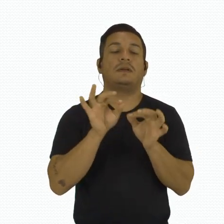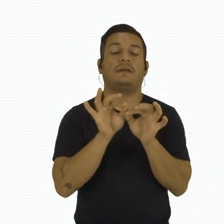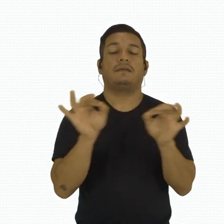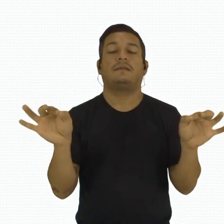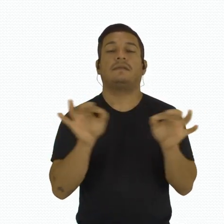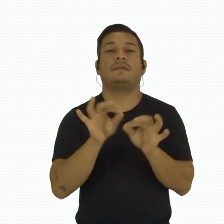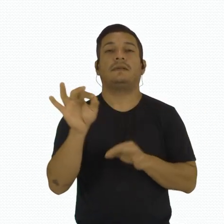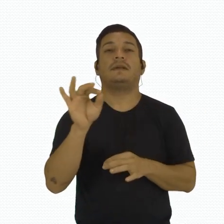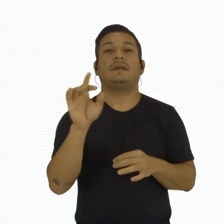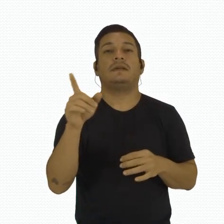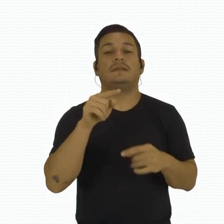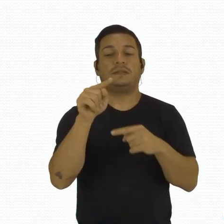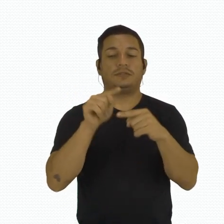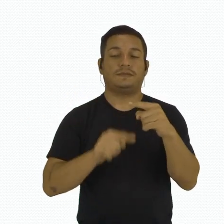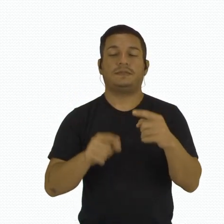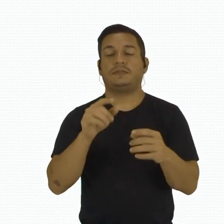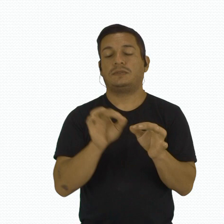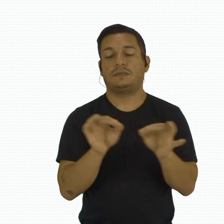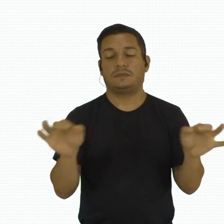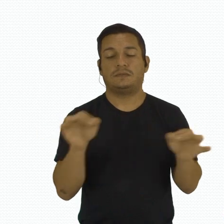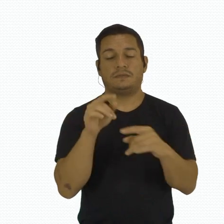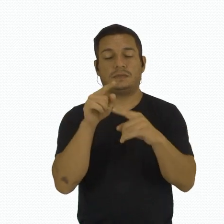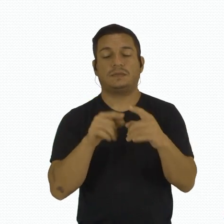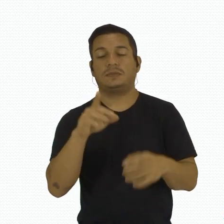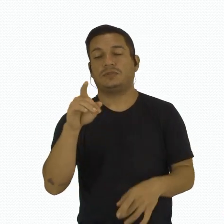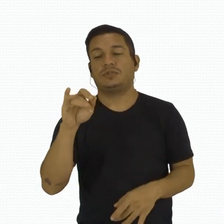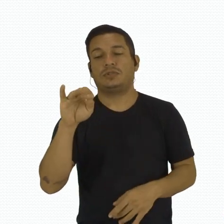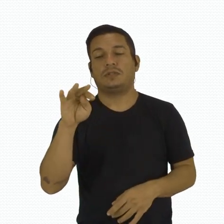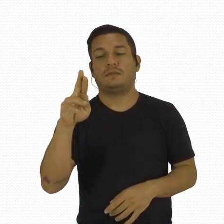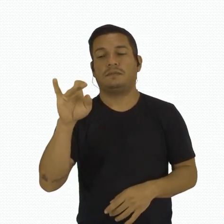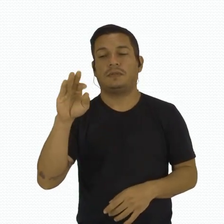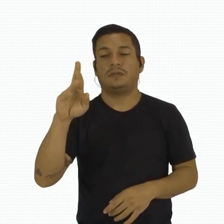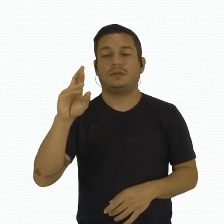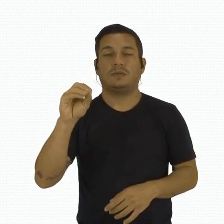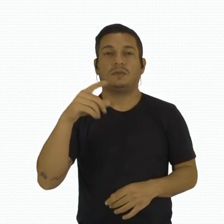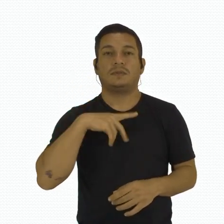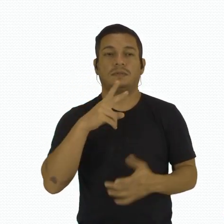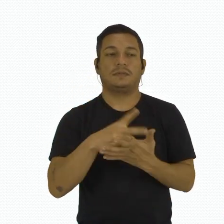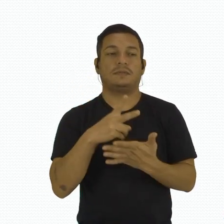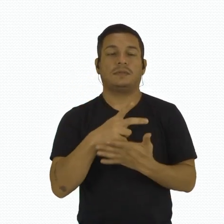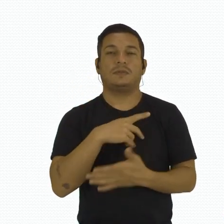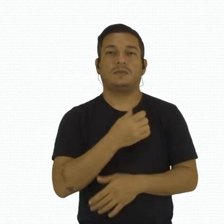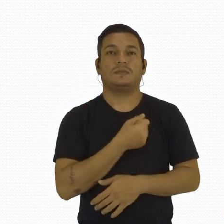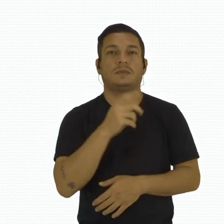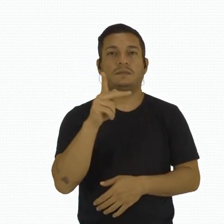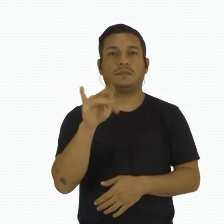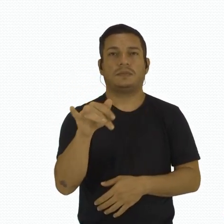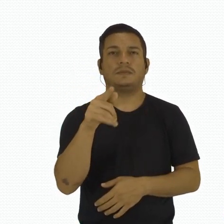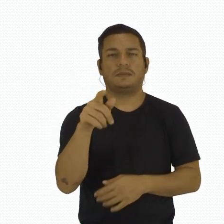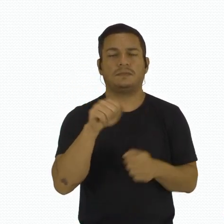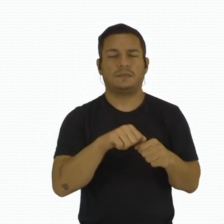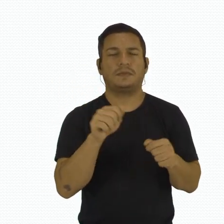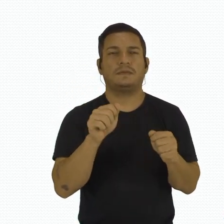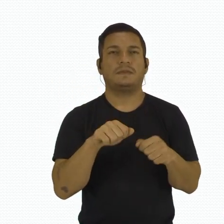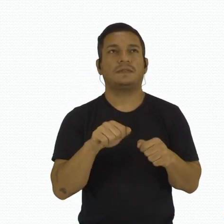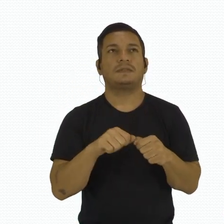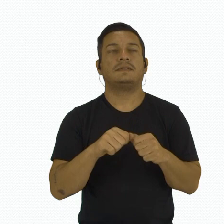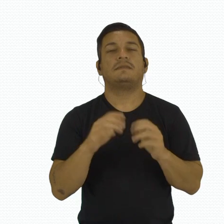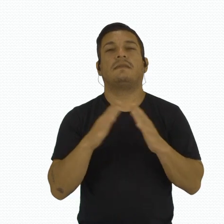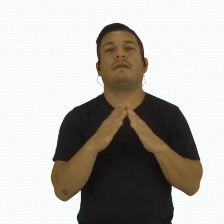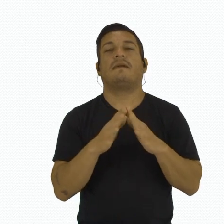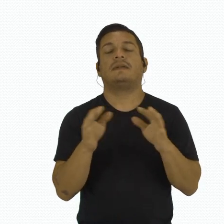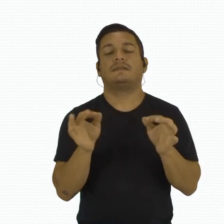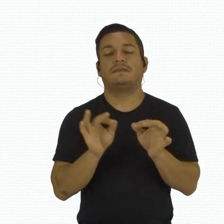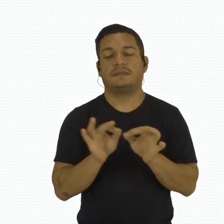e daí quando você divide comprimento pelo diâmetro, você sempre vai obter o número π, ok? Você pode estar fazendo isso na sua casa, aí,